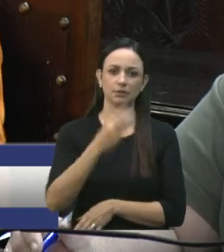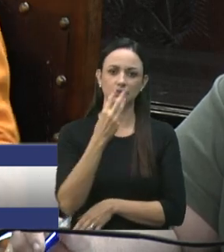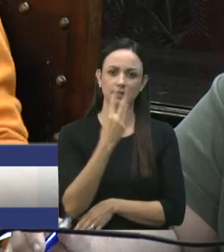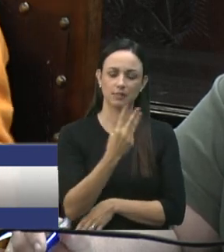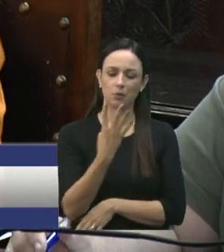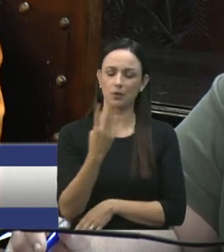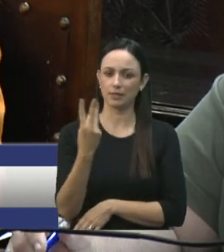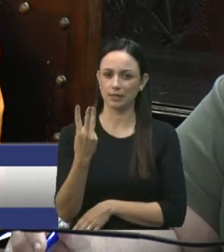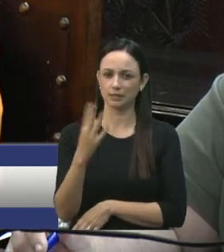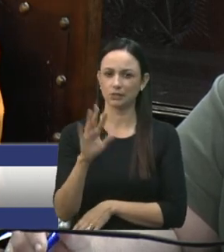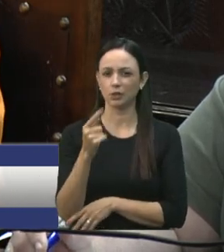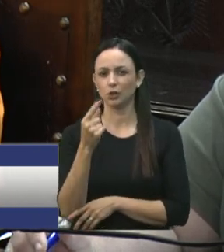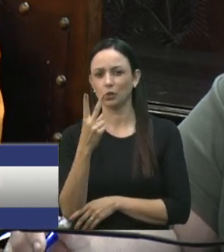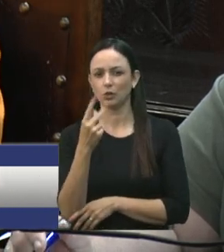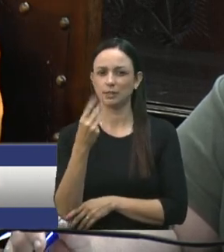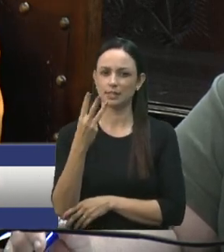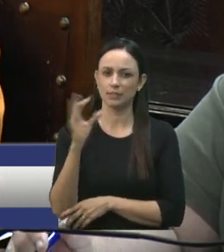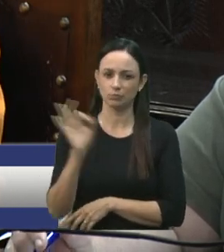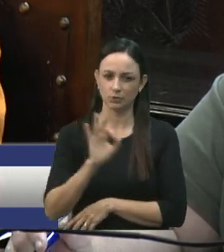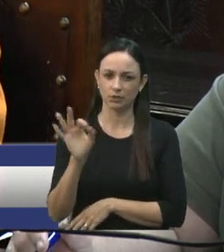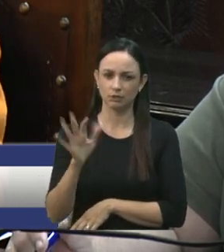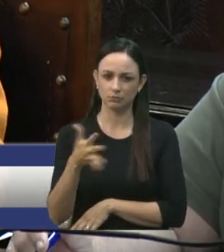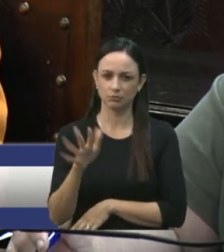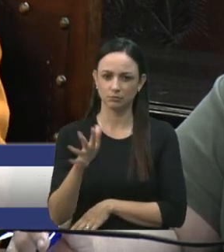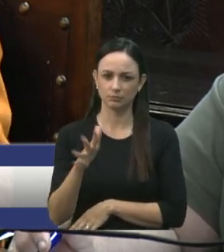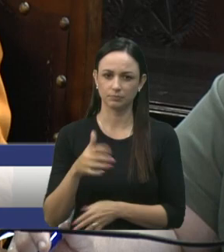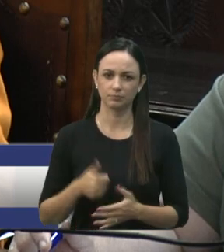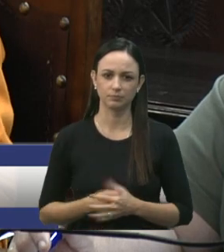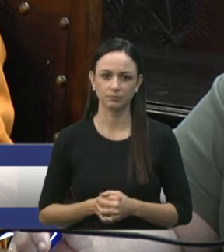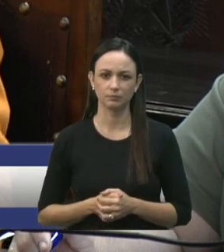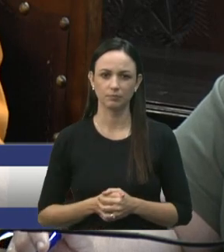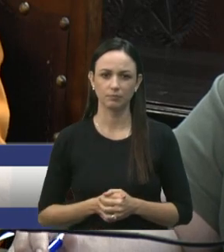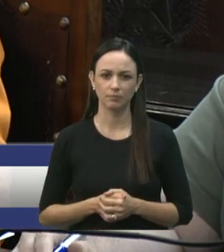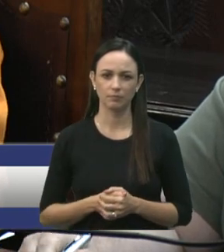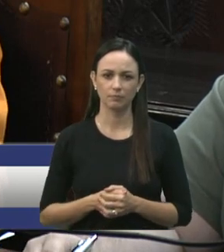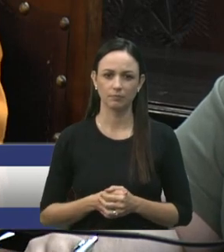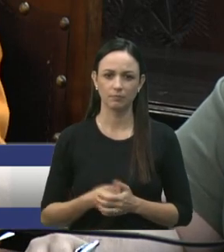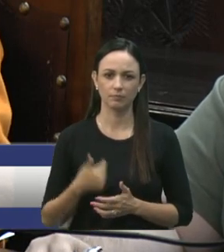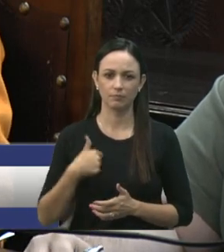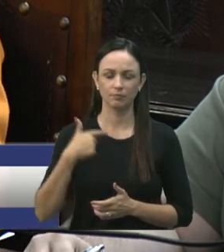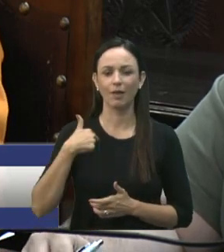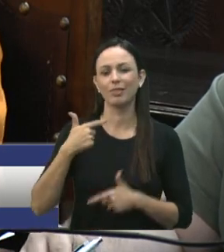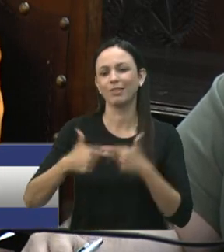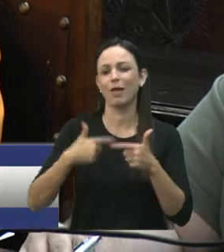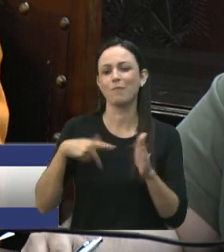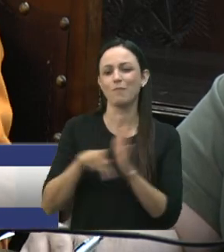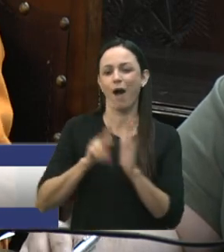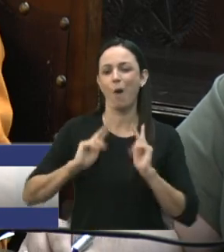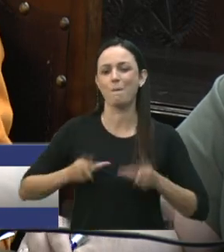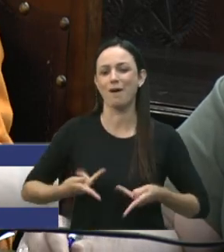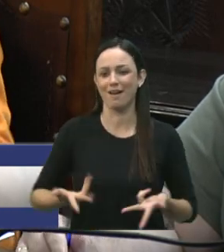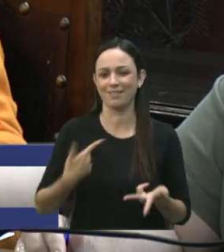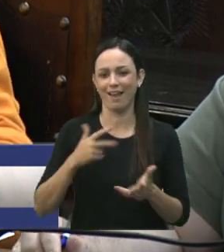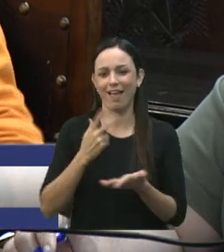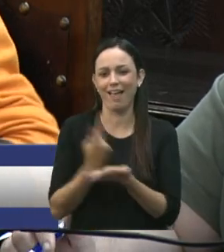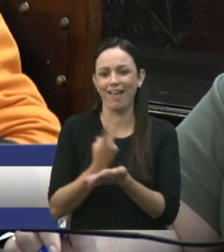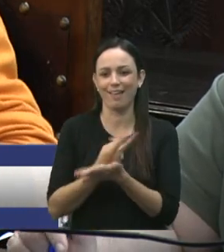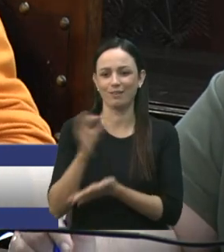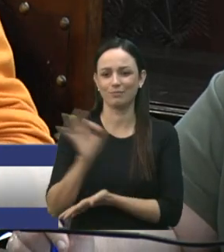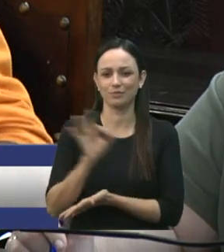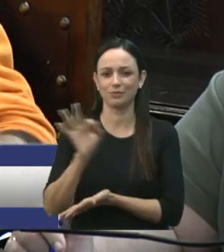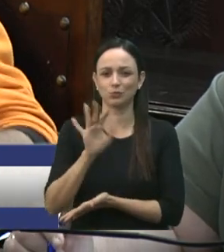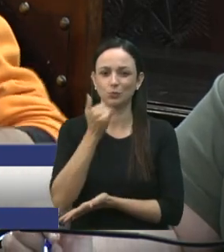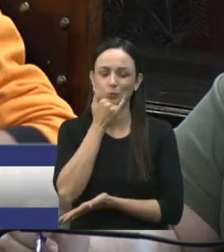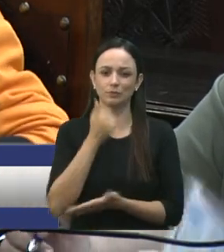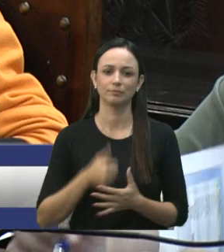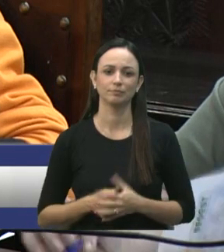343, então vai dar uns 12, 13%, é isso aí? Mais ou menos. Sou de humana, gente. Se eu errar no percentual, vocês me perdoem. Então...